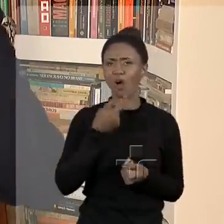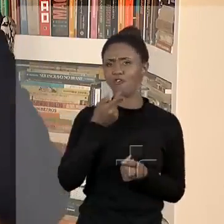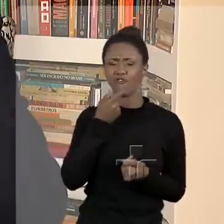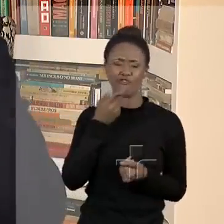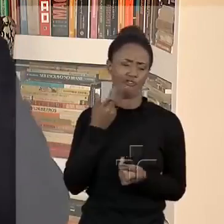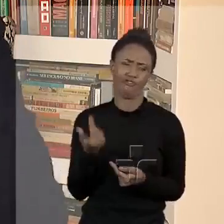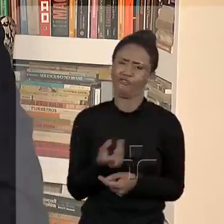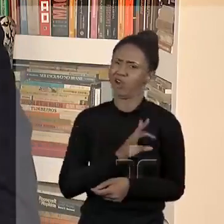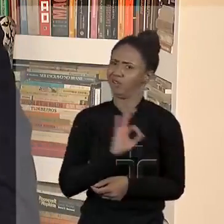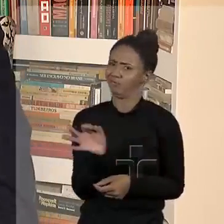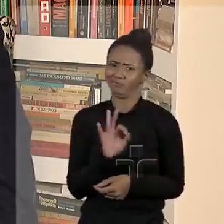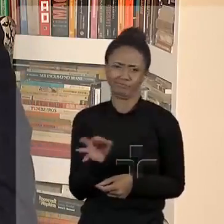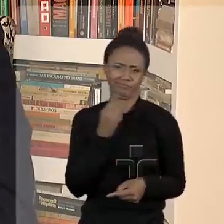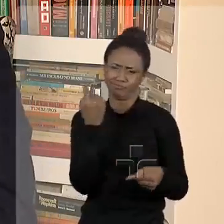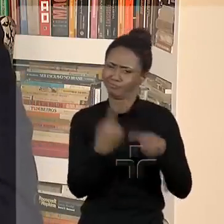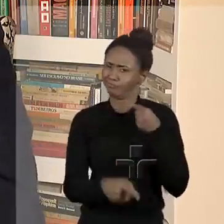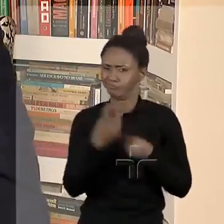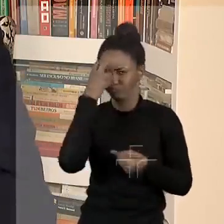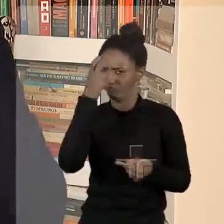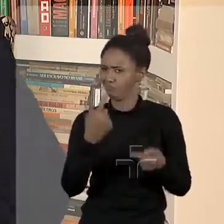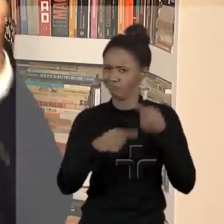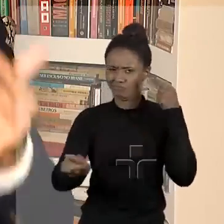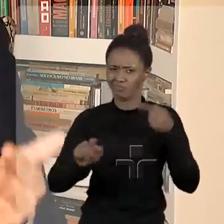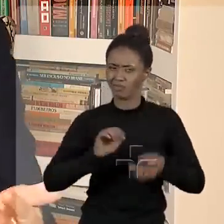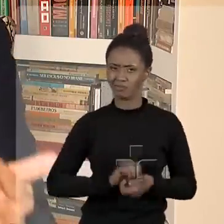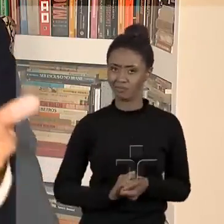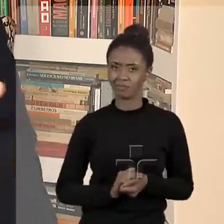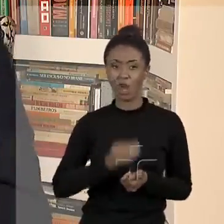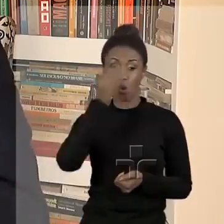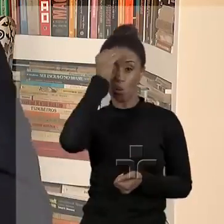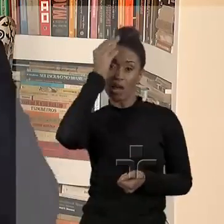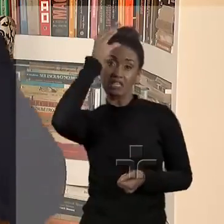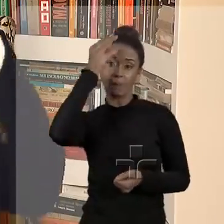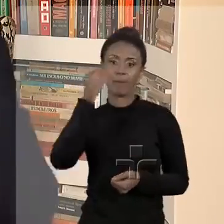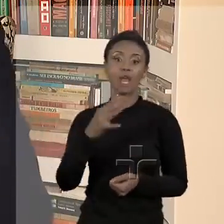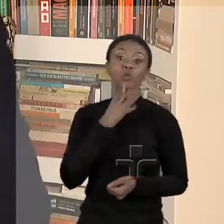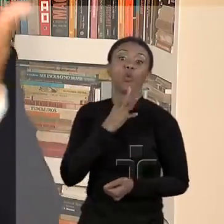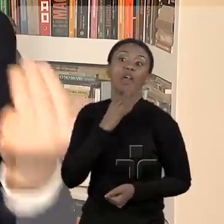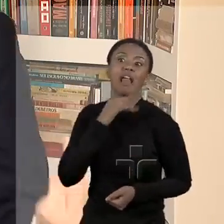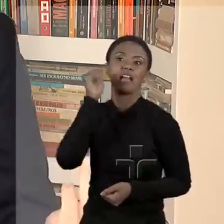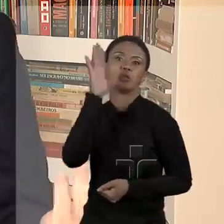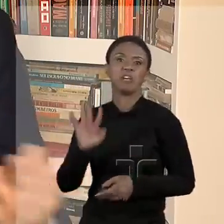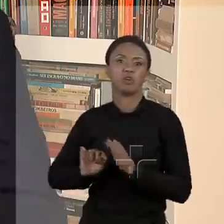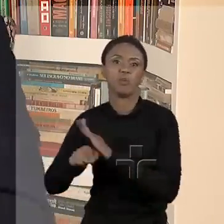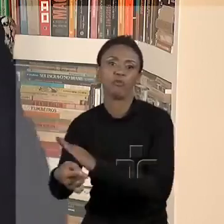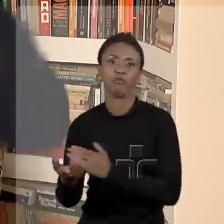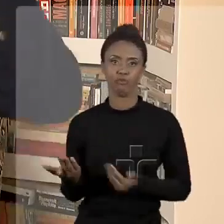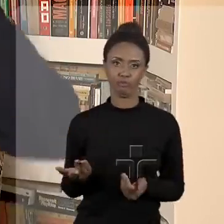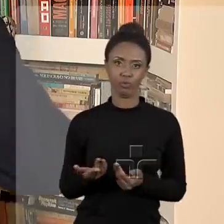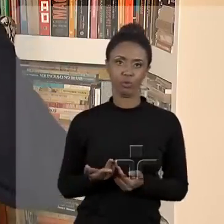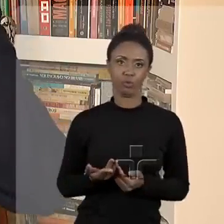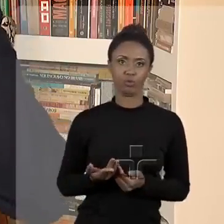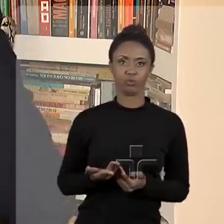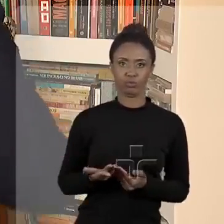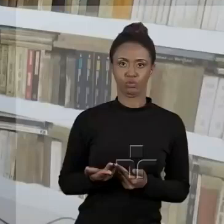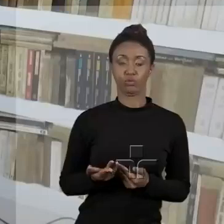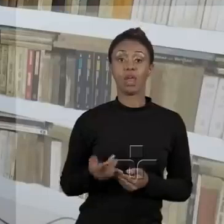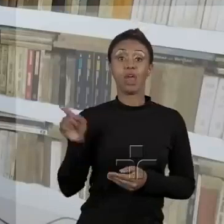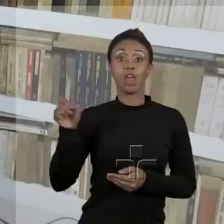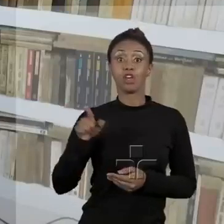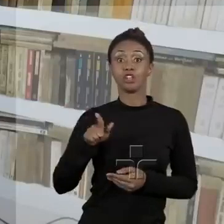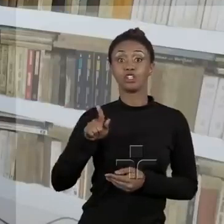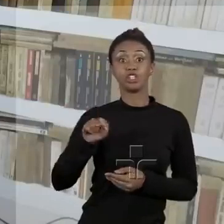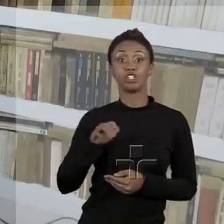oratória, que em 61 o Jânio Quadros tinha, né? O conhecimento do Brasil, o Ministério do Jânio, que nomeou